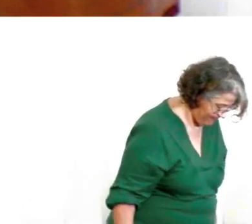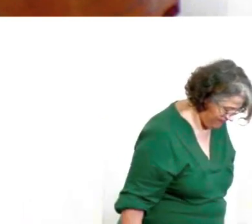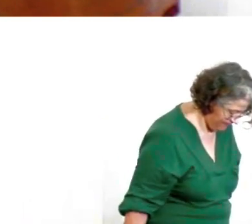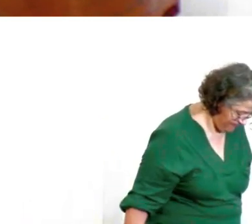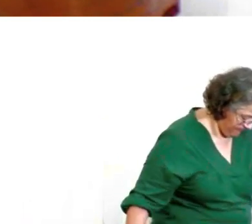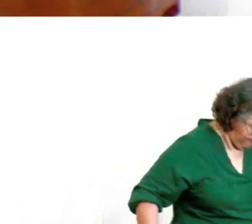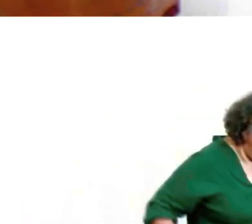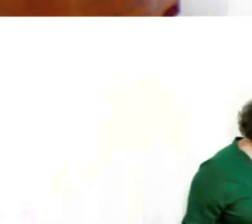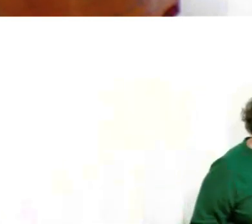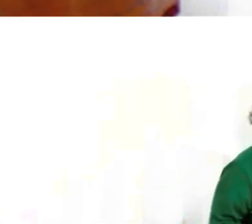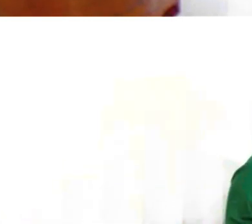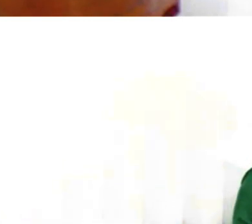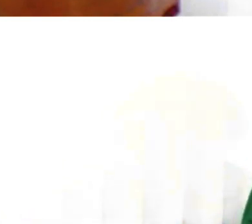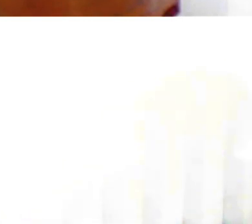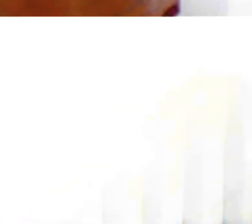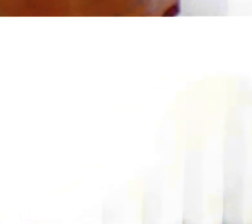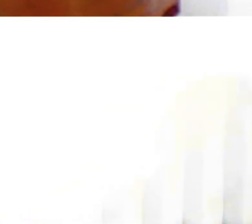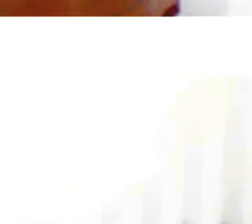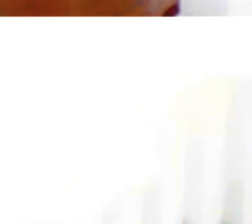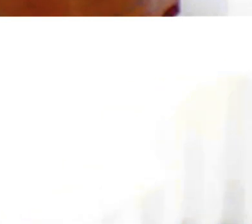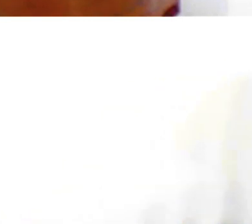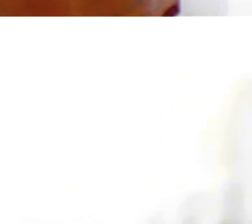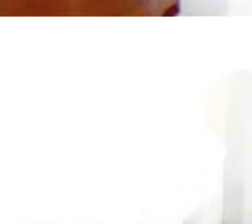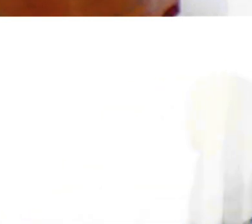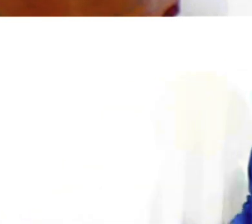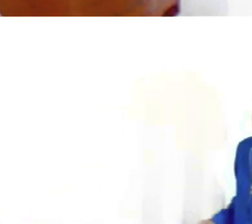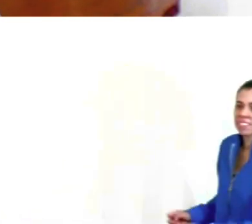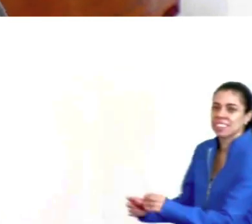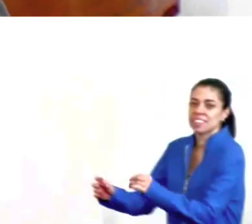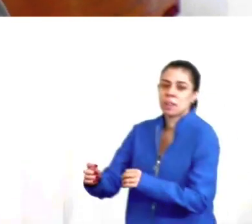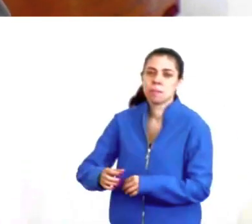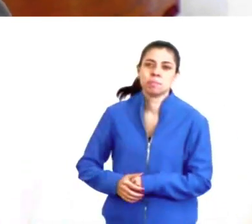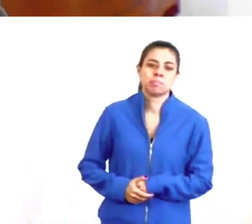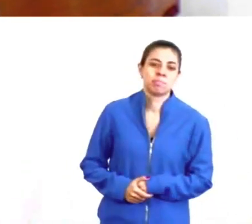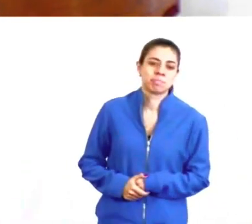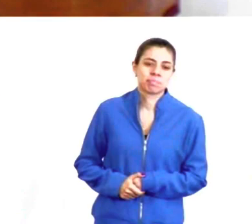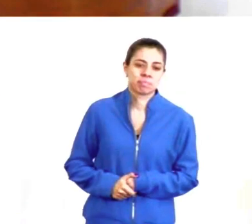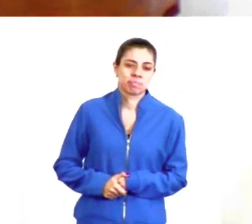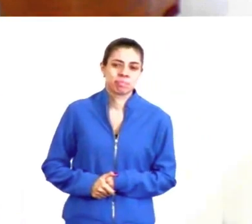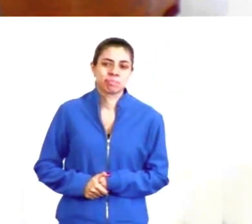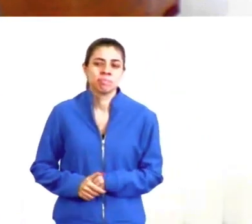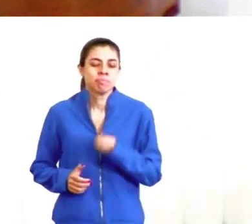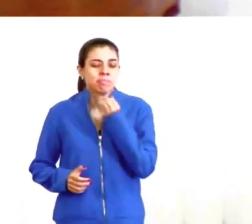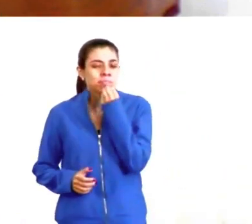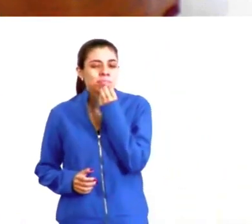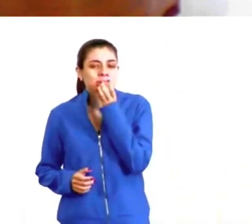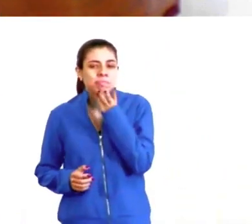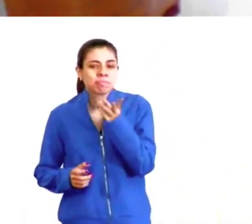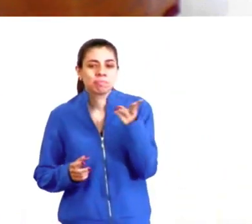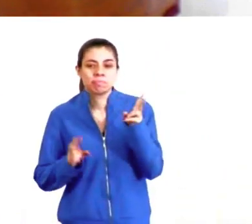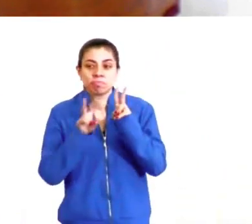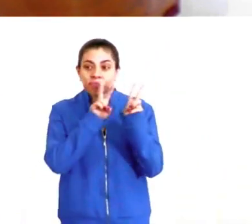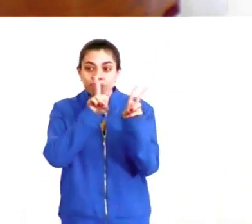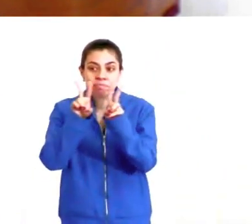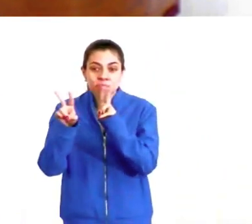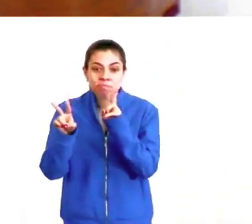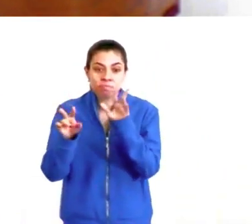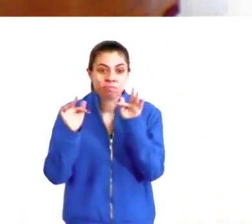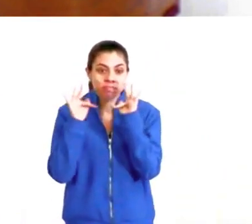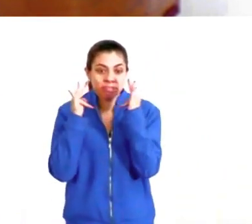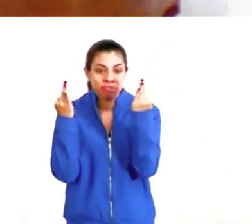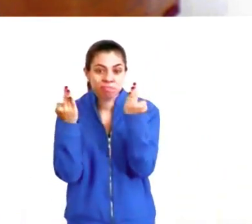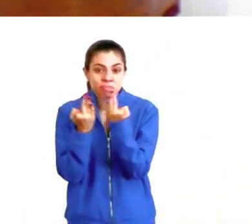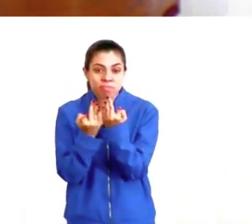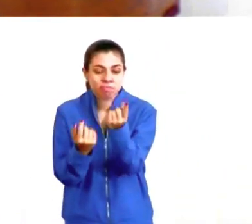importante na vida de cada um de nós. Que bom que você veio, muito bom ver as famílias se achegando para este momento de